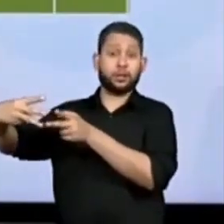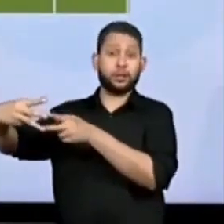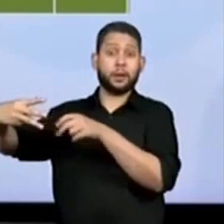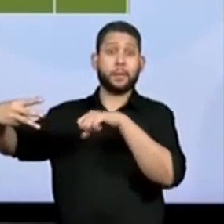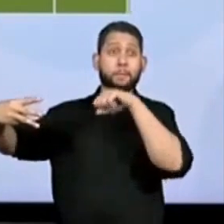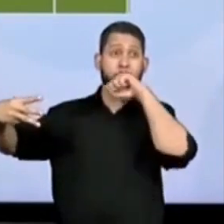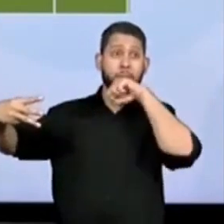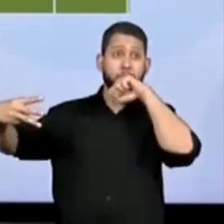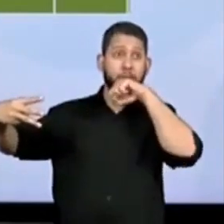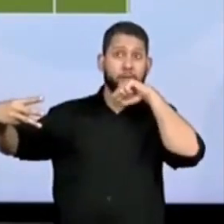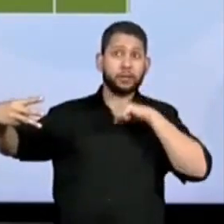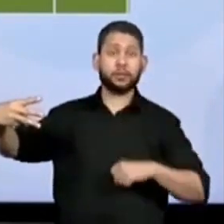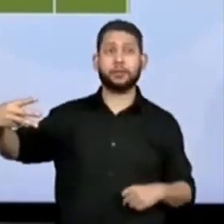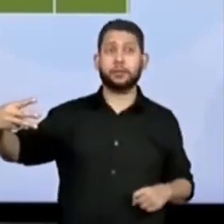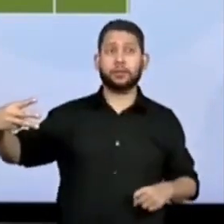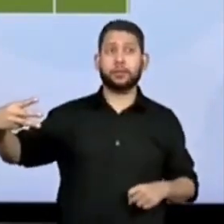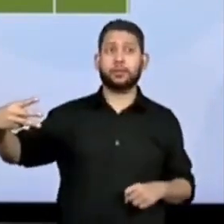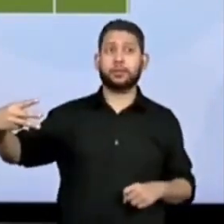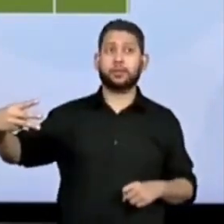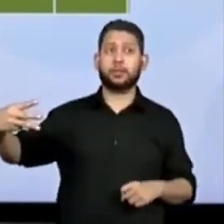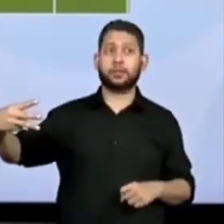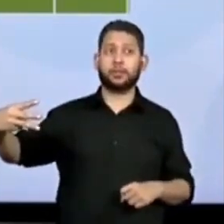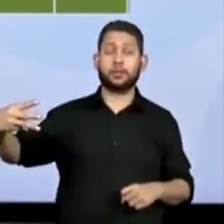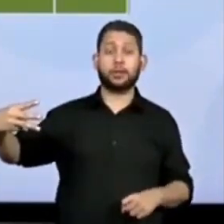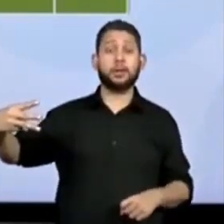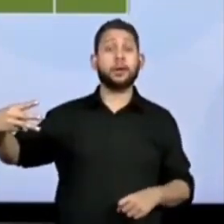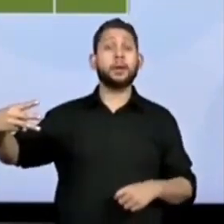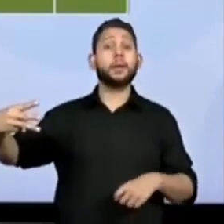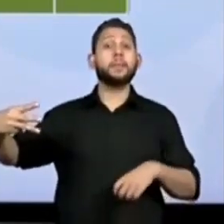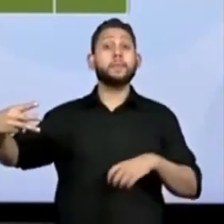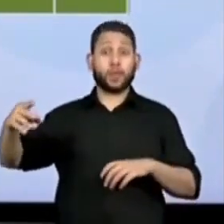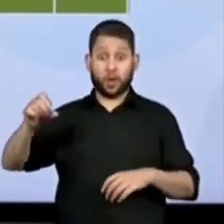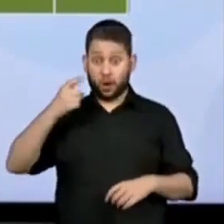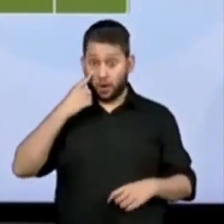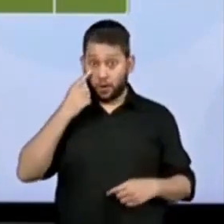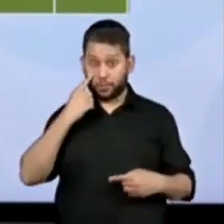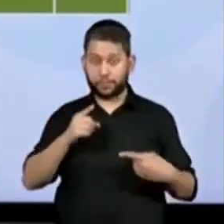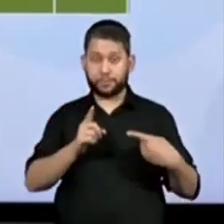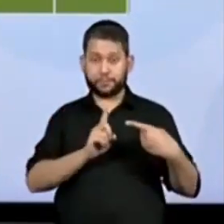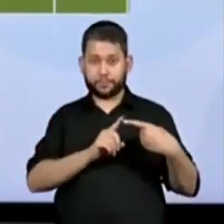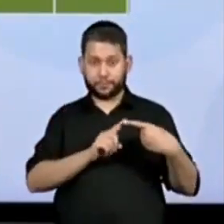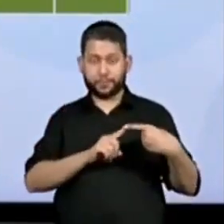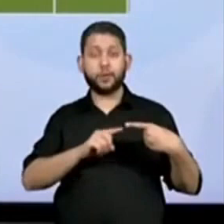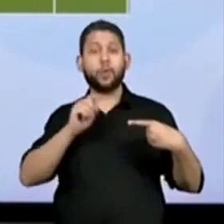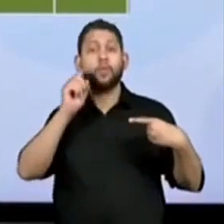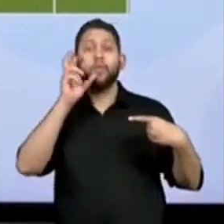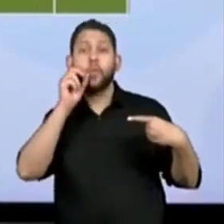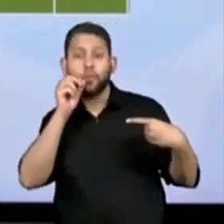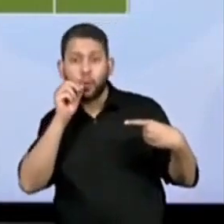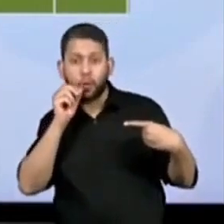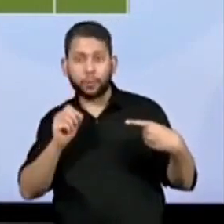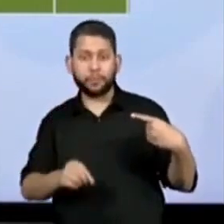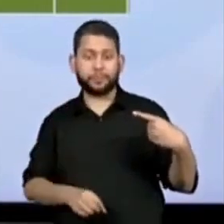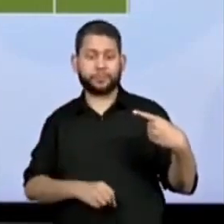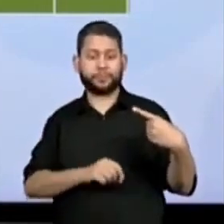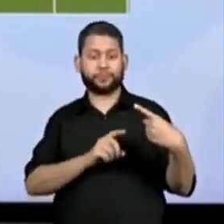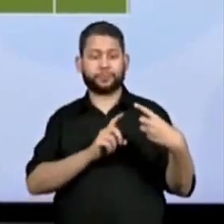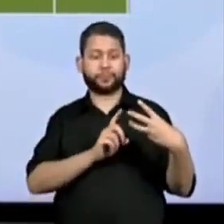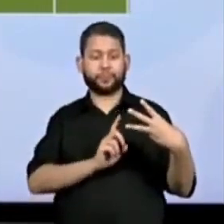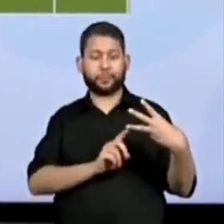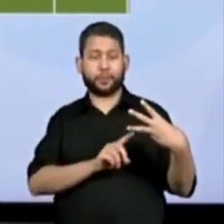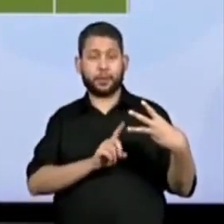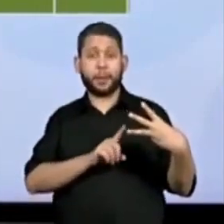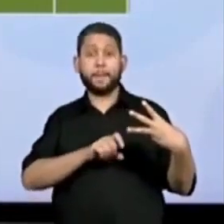m de mãe e se a mãe terá o dobro